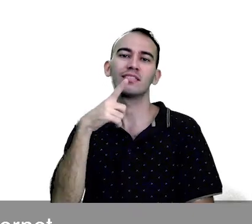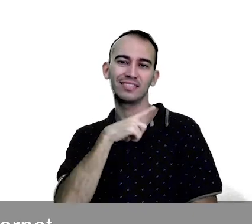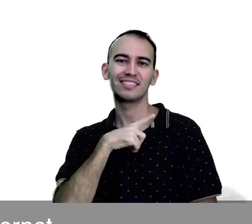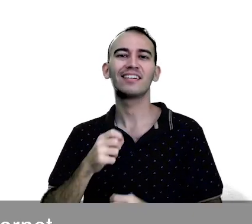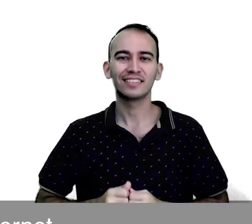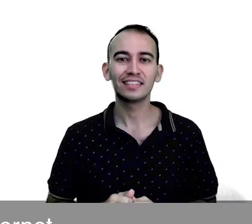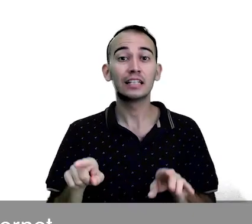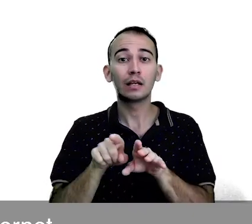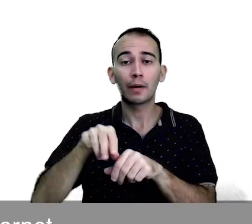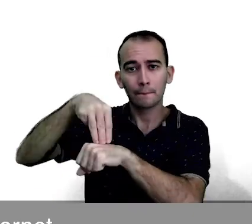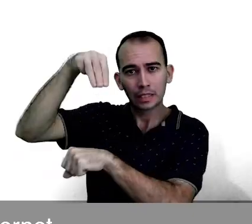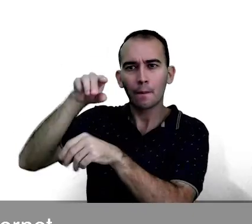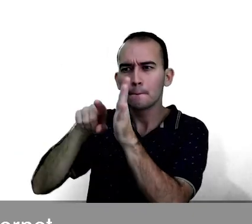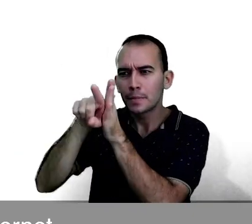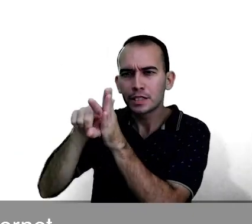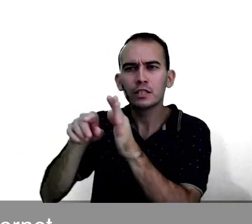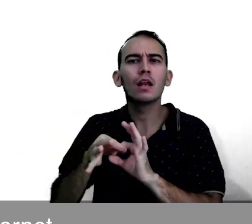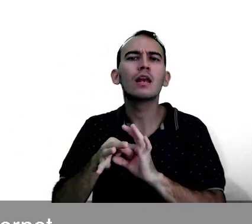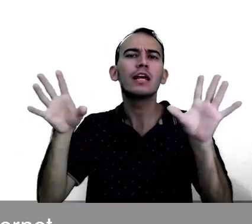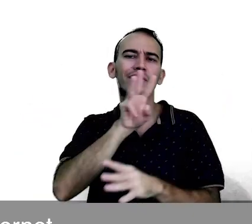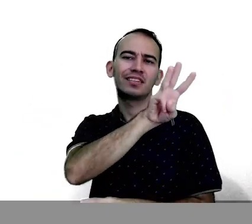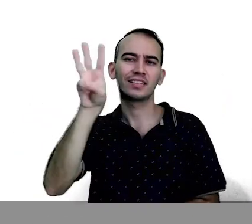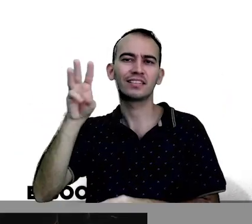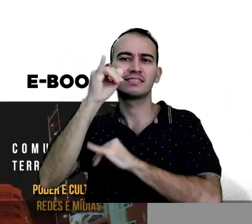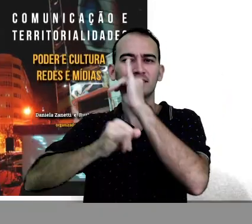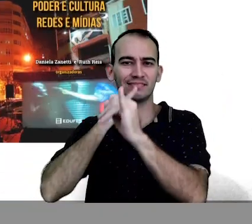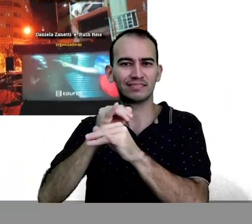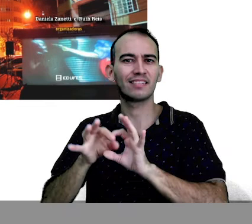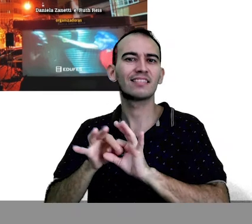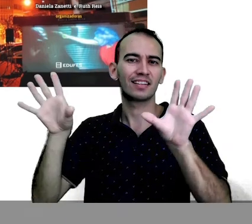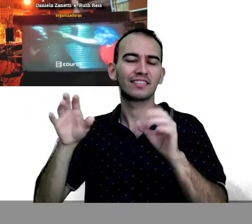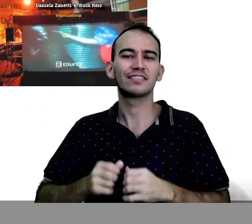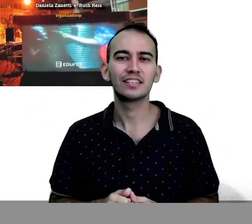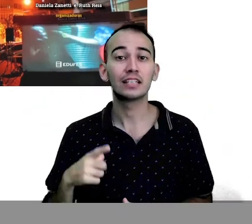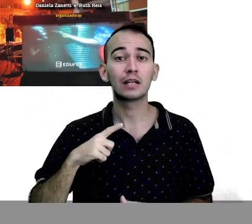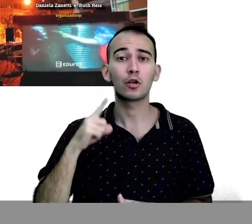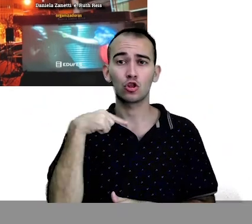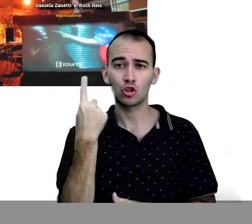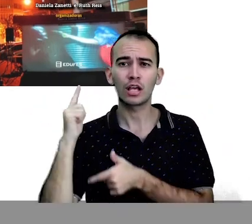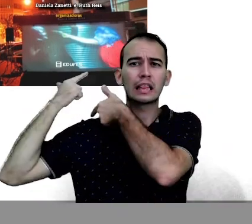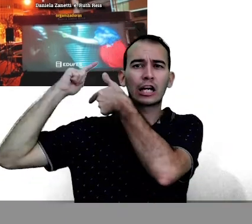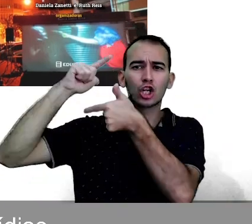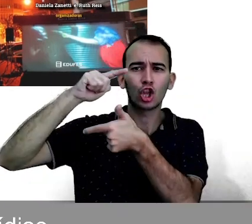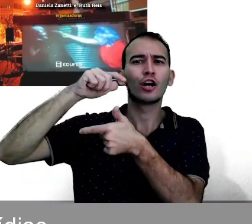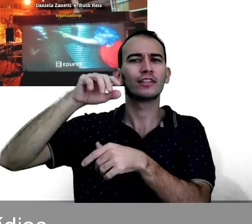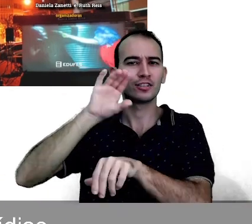pesquisas dos nossos mestrandos estão disponíveis na internet. E nossa trajetória está sintetizada no